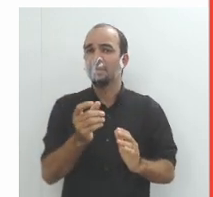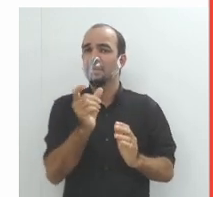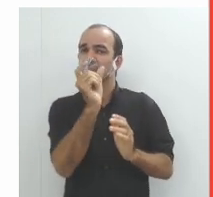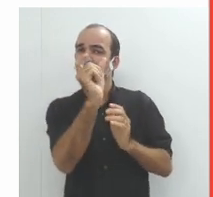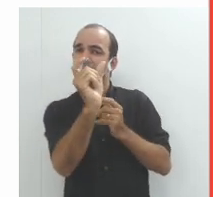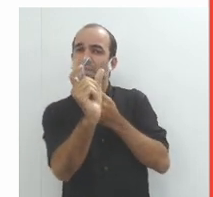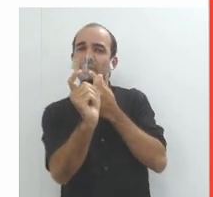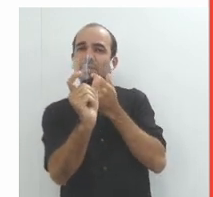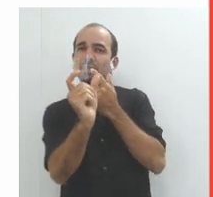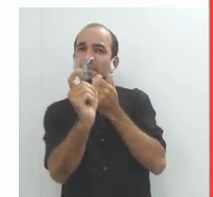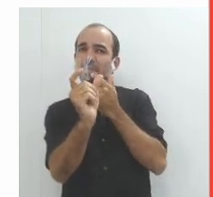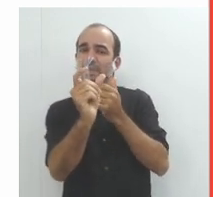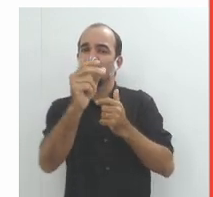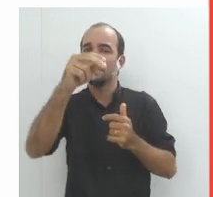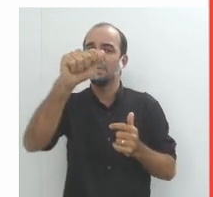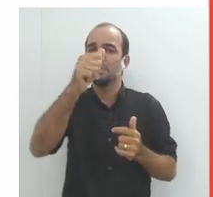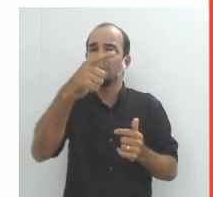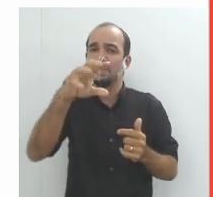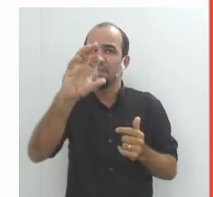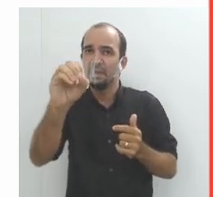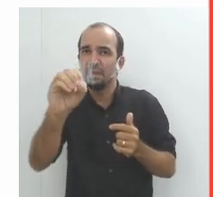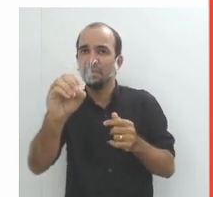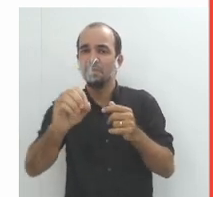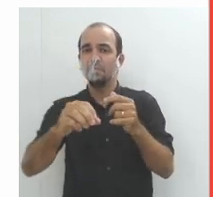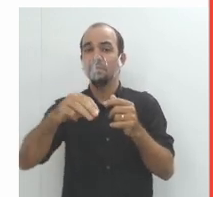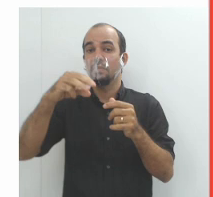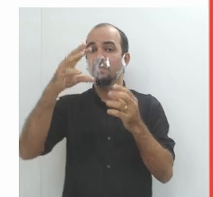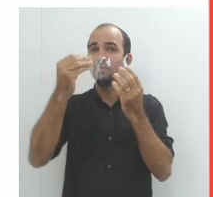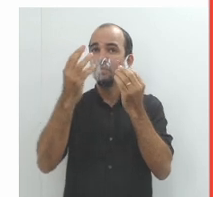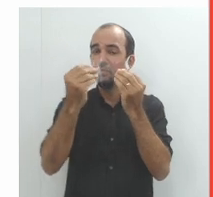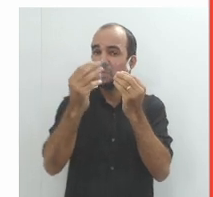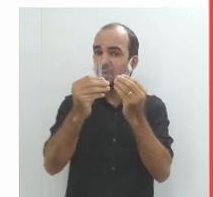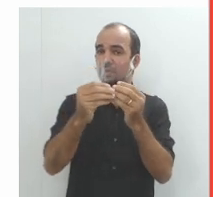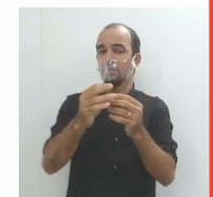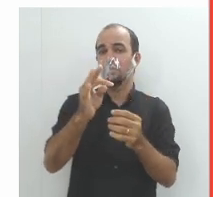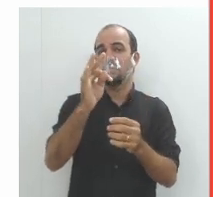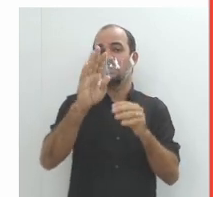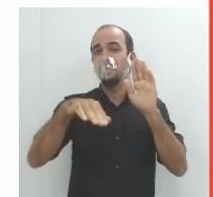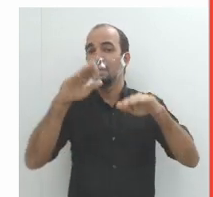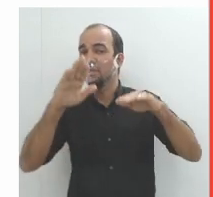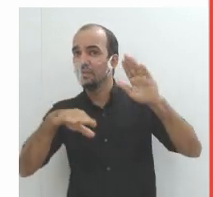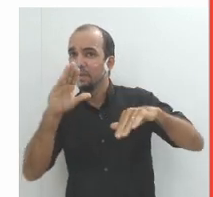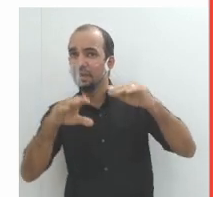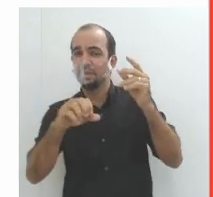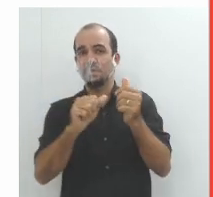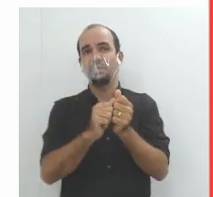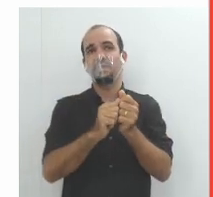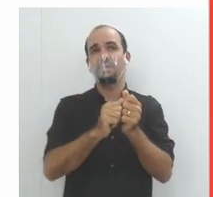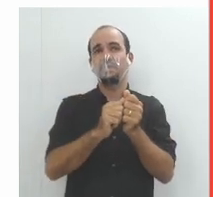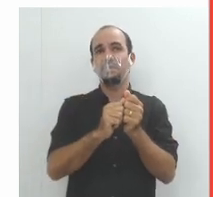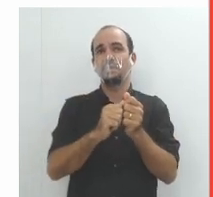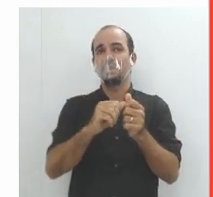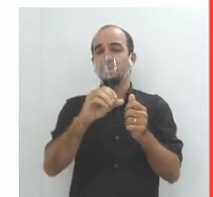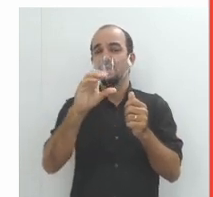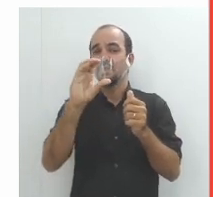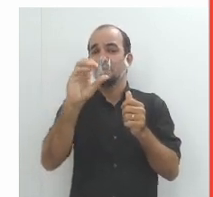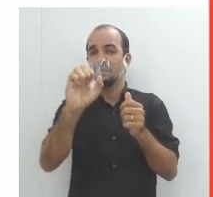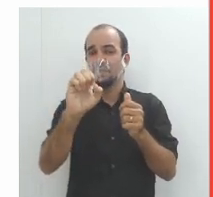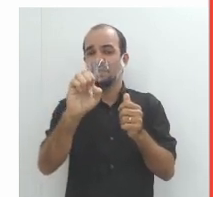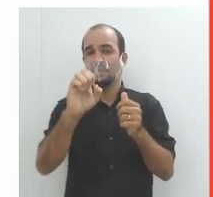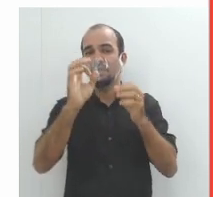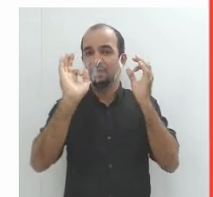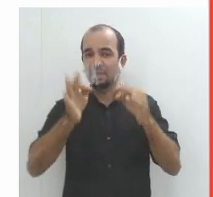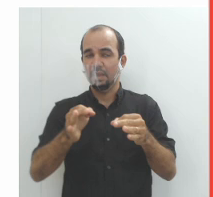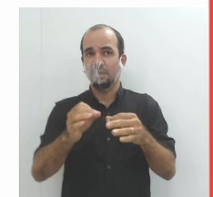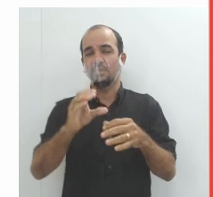as palavras que eu grifei em vermelho? Não, muito, talvez,